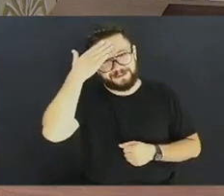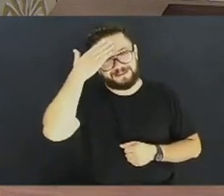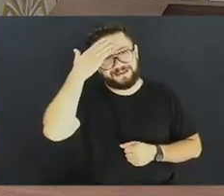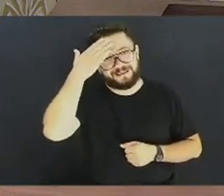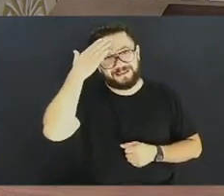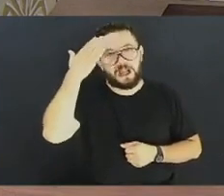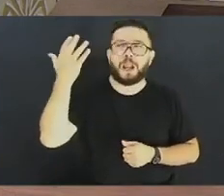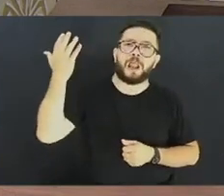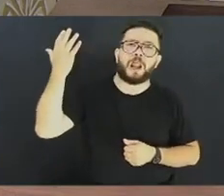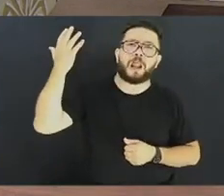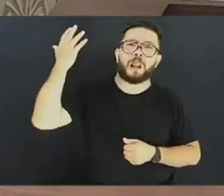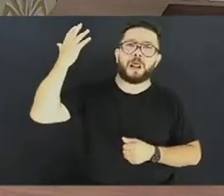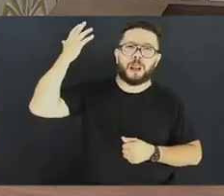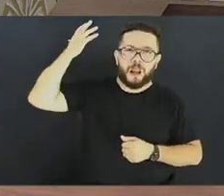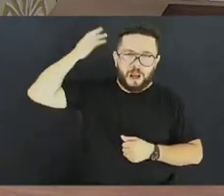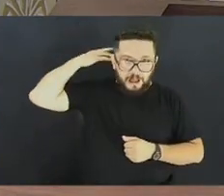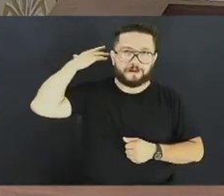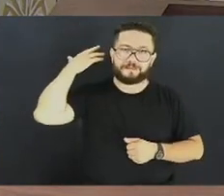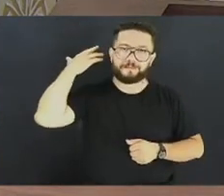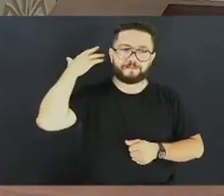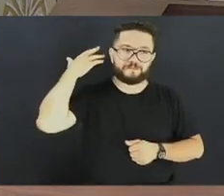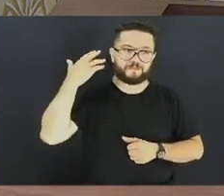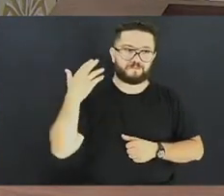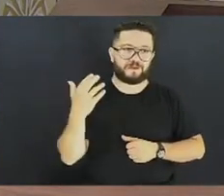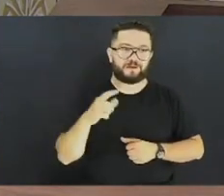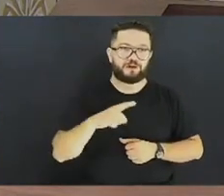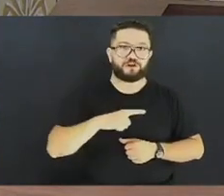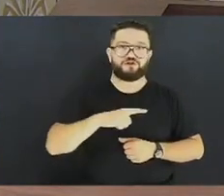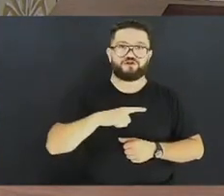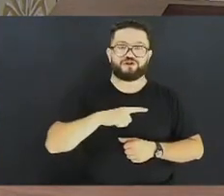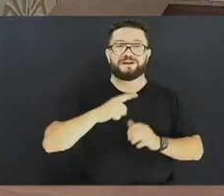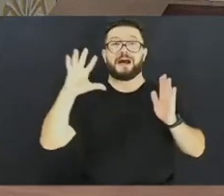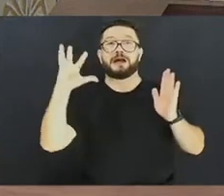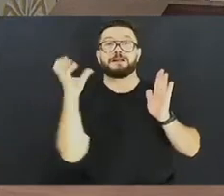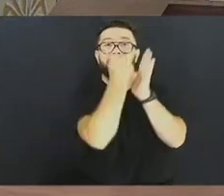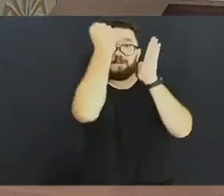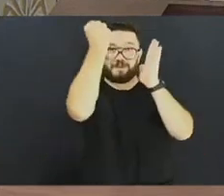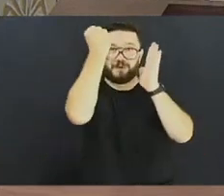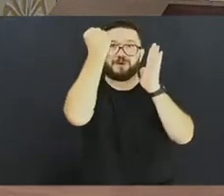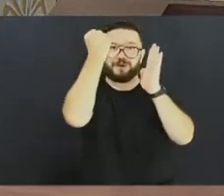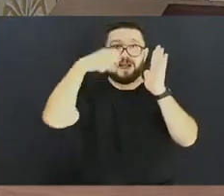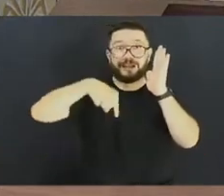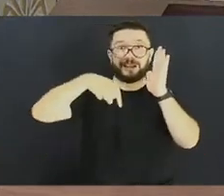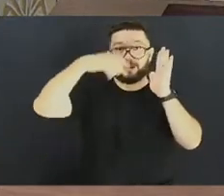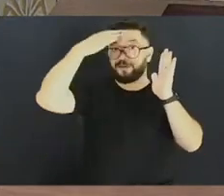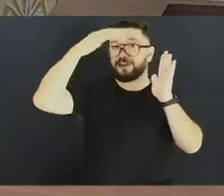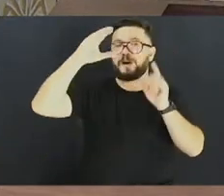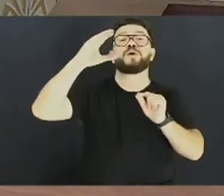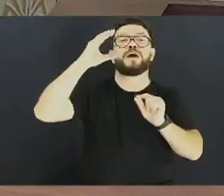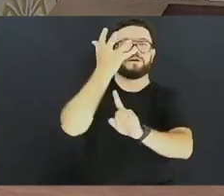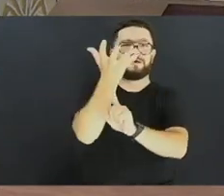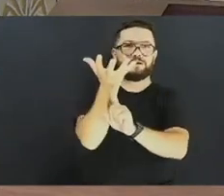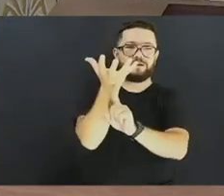legislatura duas atrás, que era o grimperinho, símbolo de Curitiba das Araucárias. Eu perguntei, mas o grimperinho,